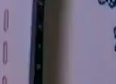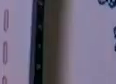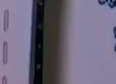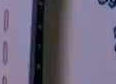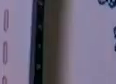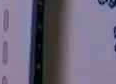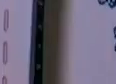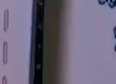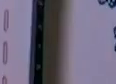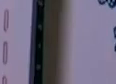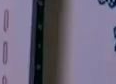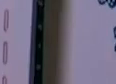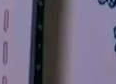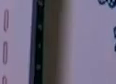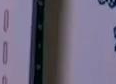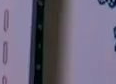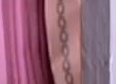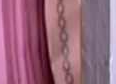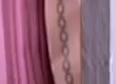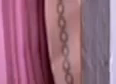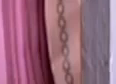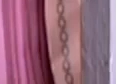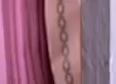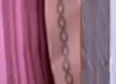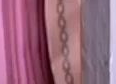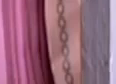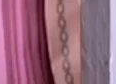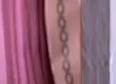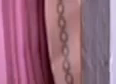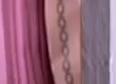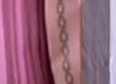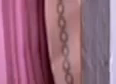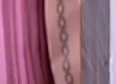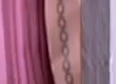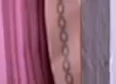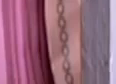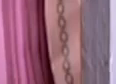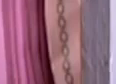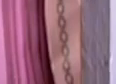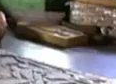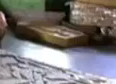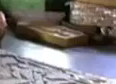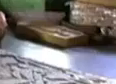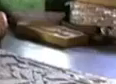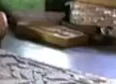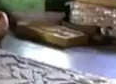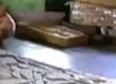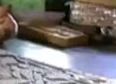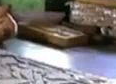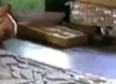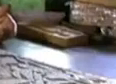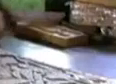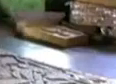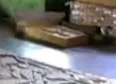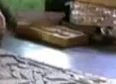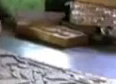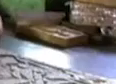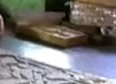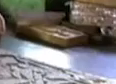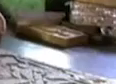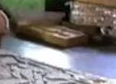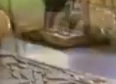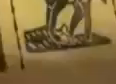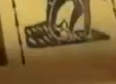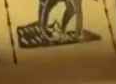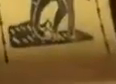Escrevi um cordel, foi aonde surgiu a necessidade de ilustrar, porque sem a ilustração no cordel, não vendia o cordel. Se botasse só